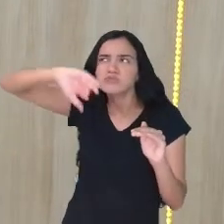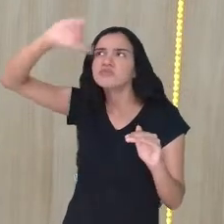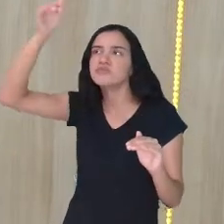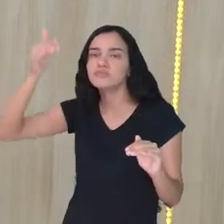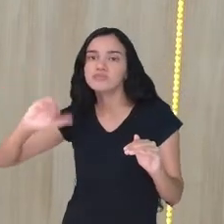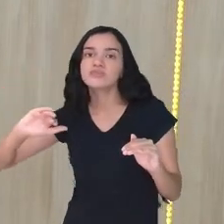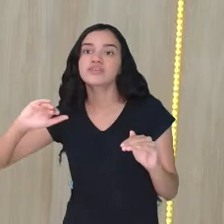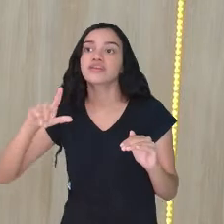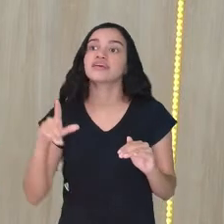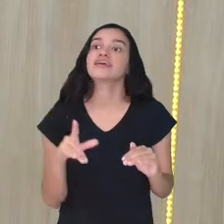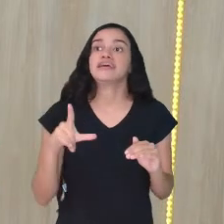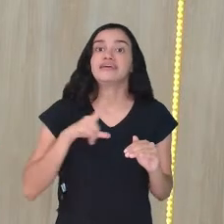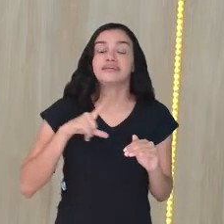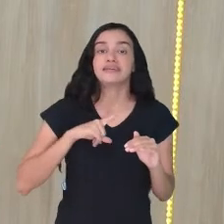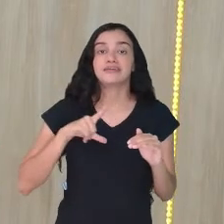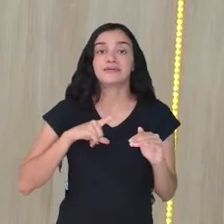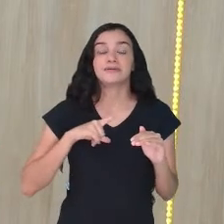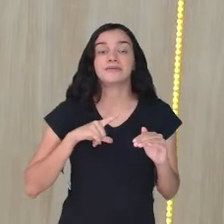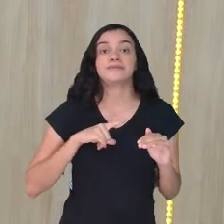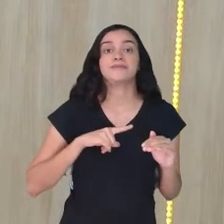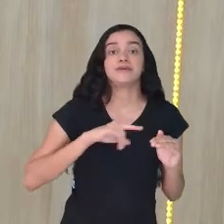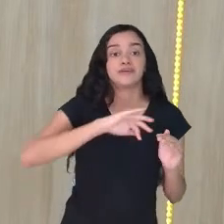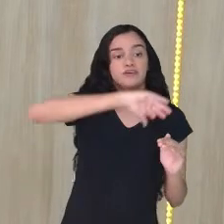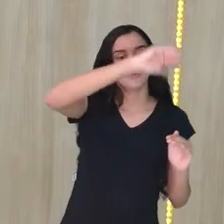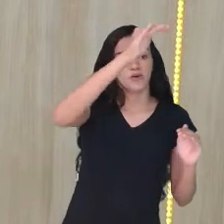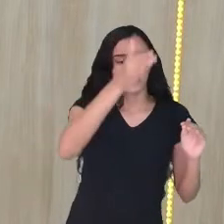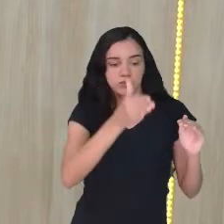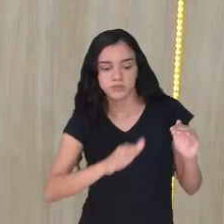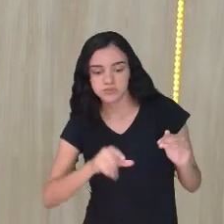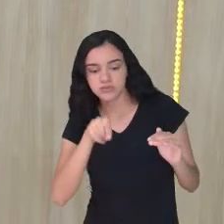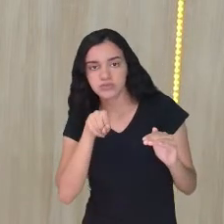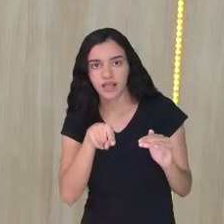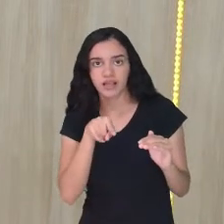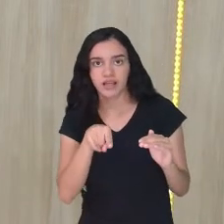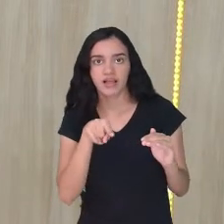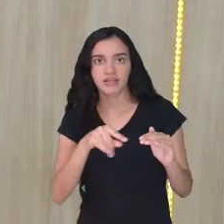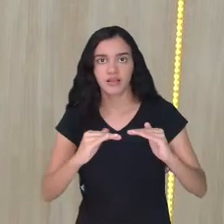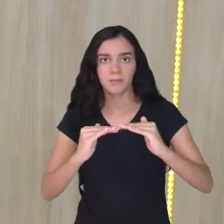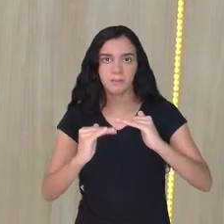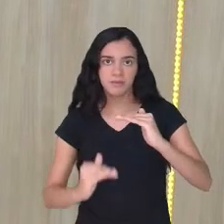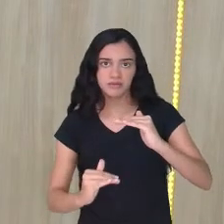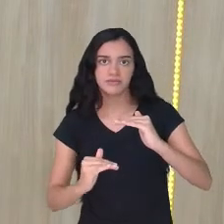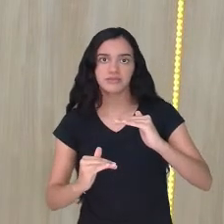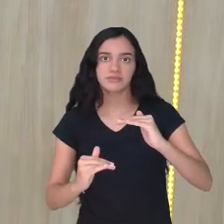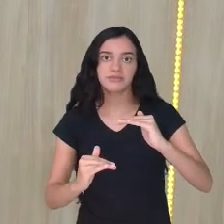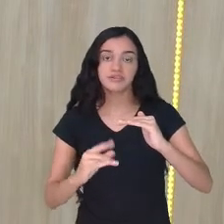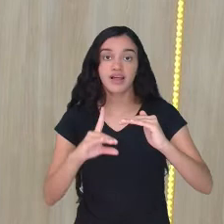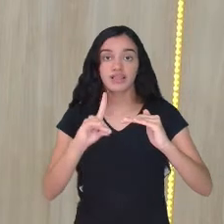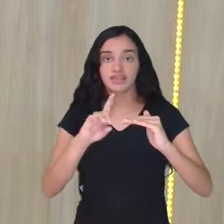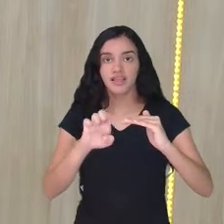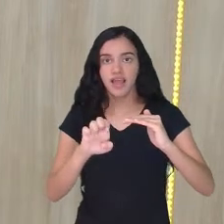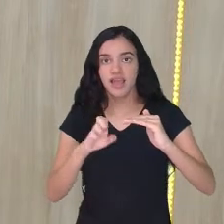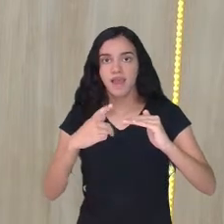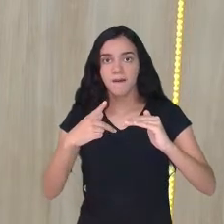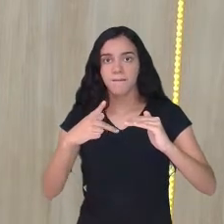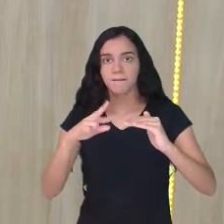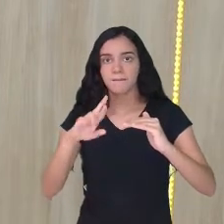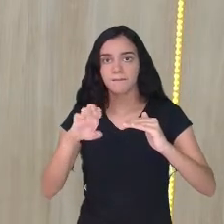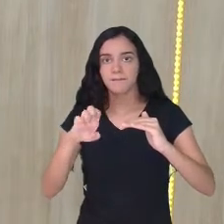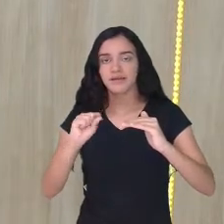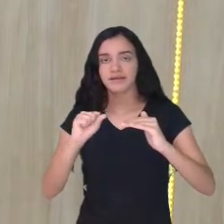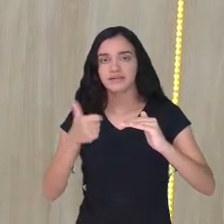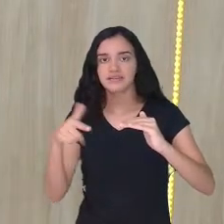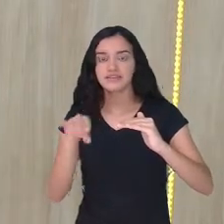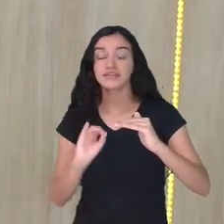na depressão, aqui embaixo, eu tenho, aqui é uma depressão, né? Então são